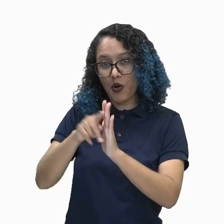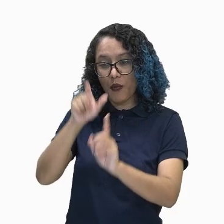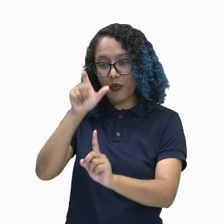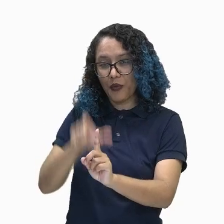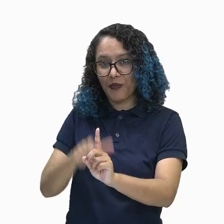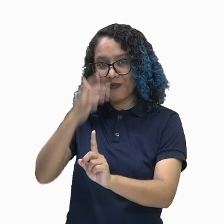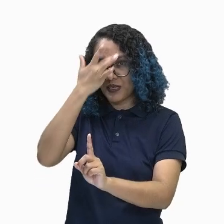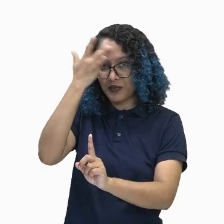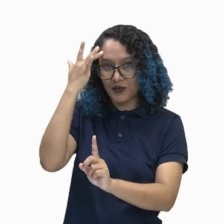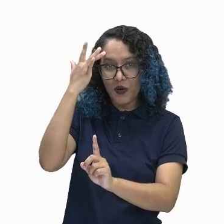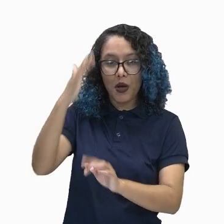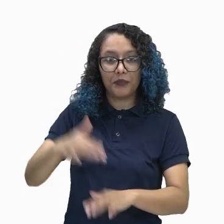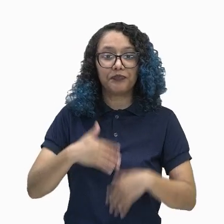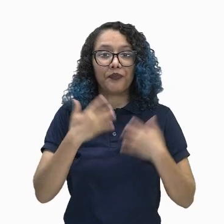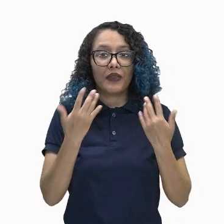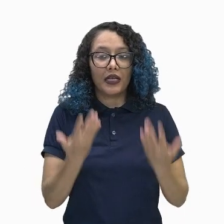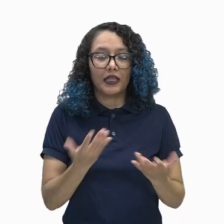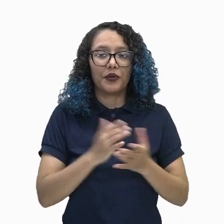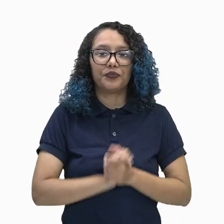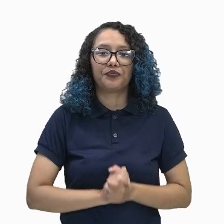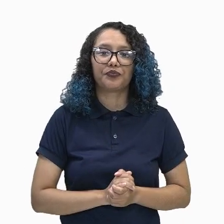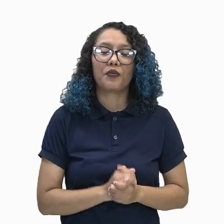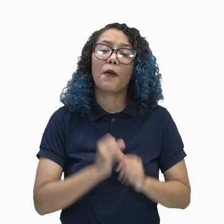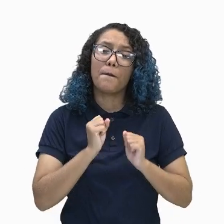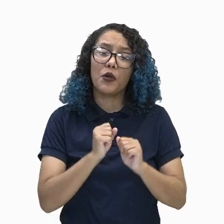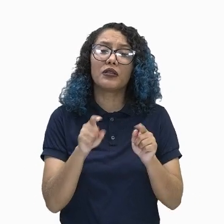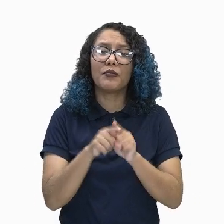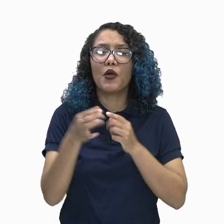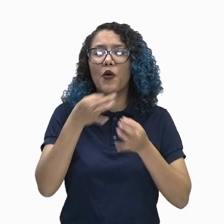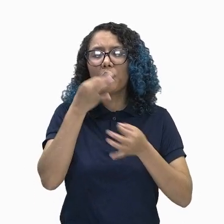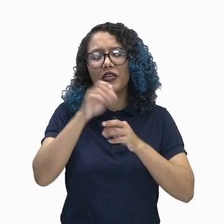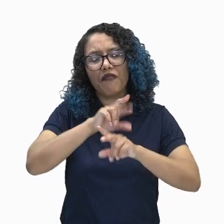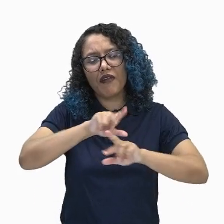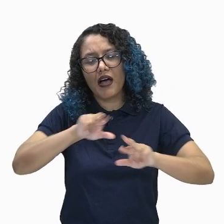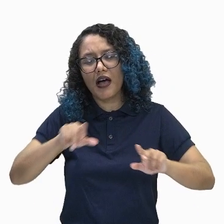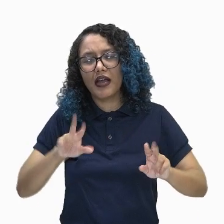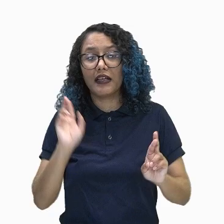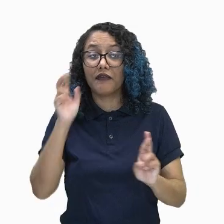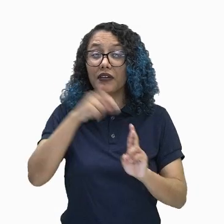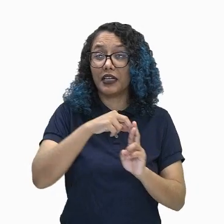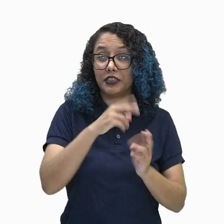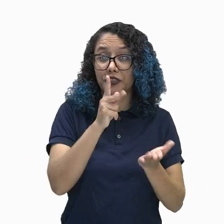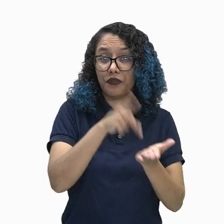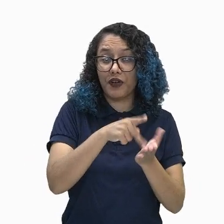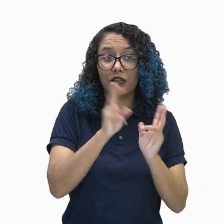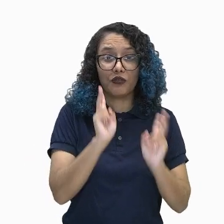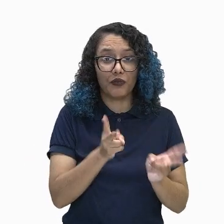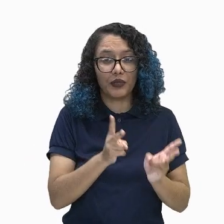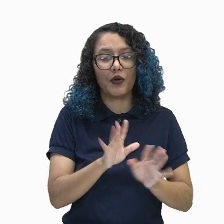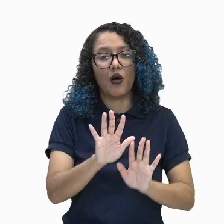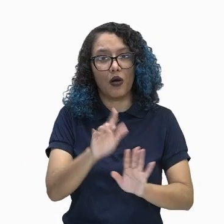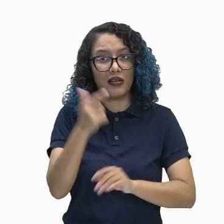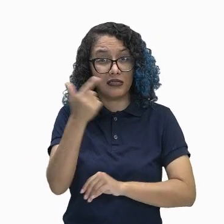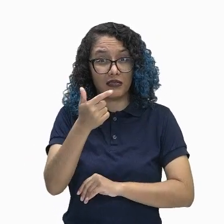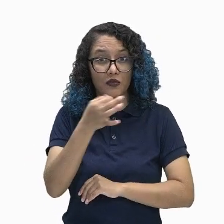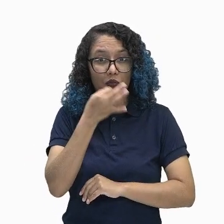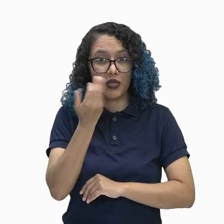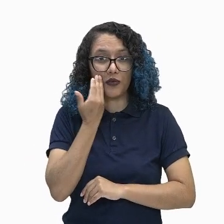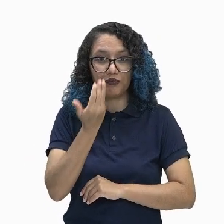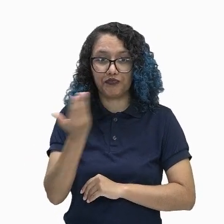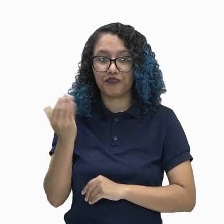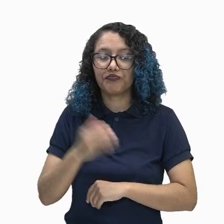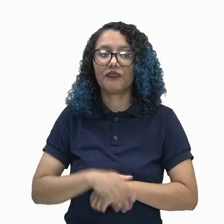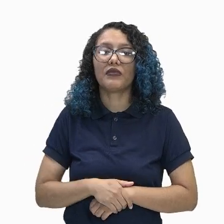opinião, observem que eu posso ter opiniões diferentes em relação a esse fato. Perceba que essa segunda opinião coloca aí,